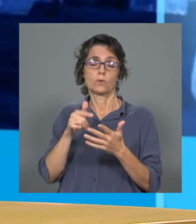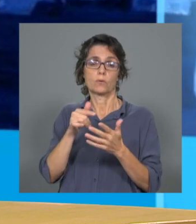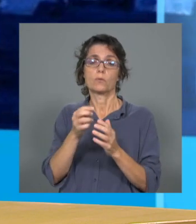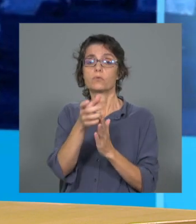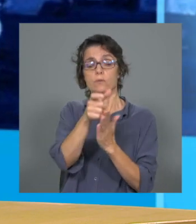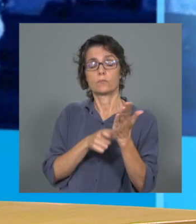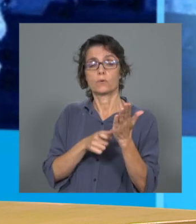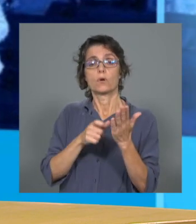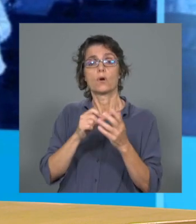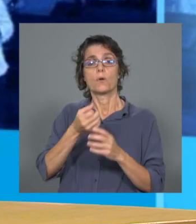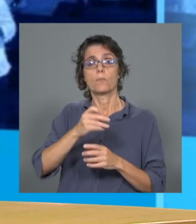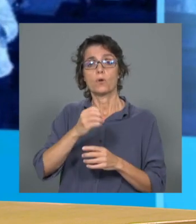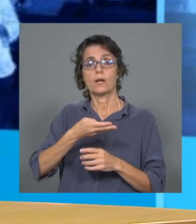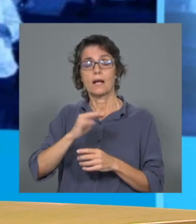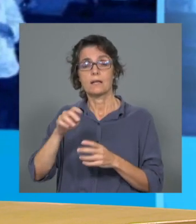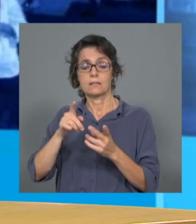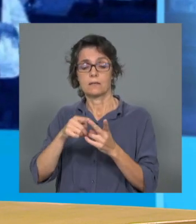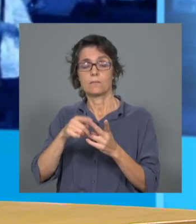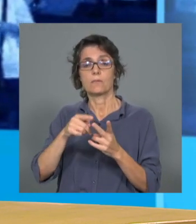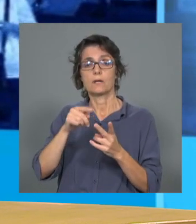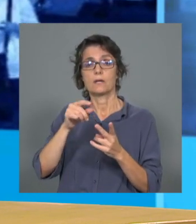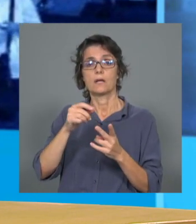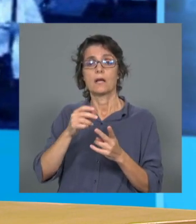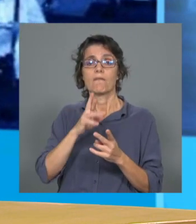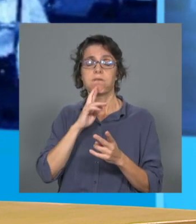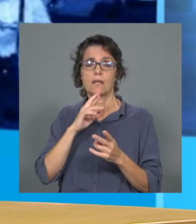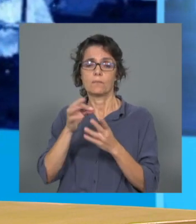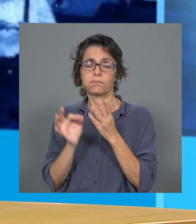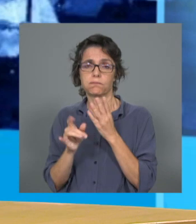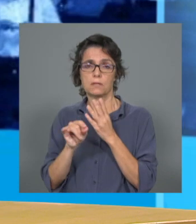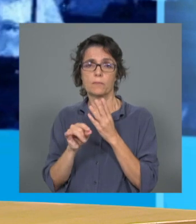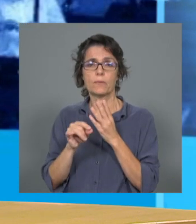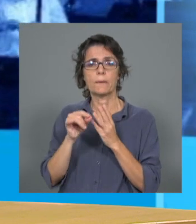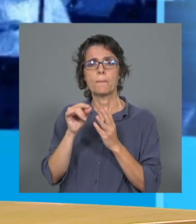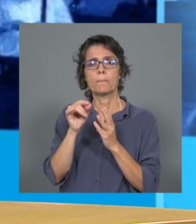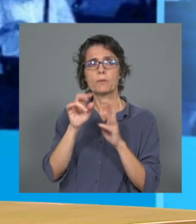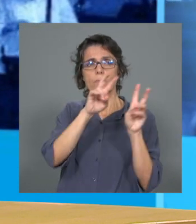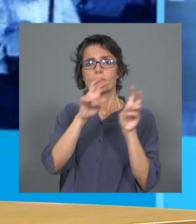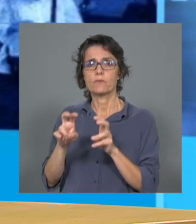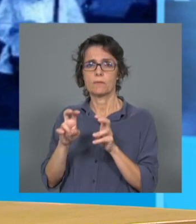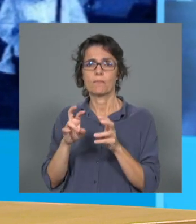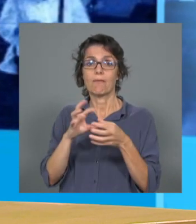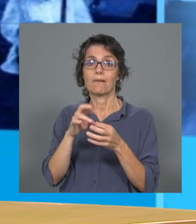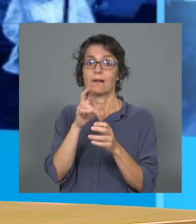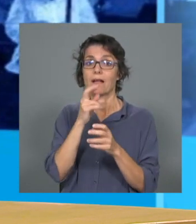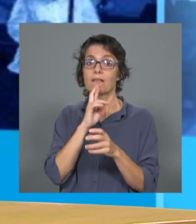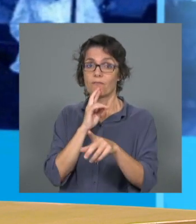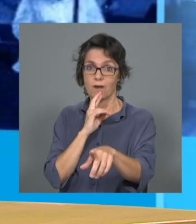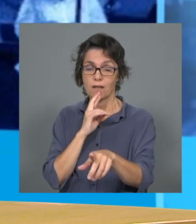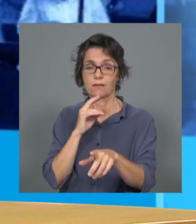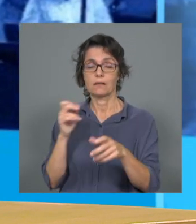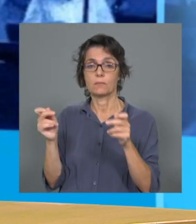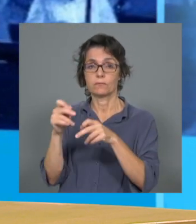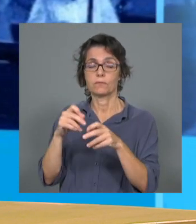do podcast, temos a Fátima ao pormenor, portanto, temos os protagonistas de Fátima, não deixamos de dizer o que se passa na Cova